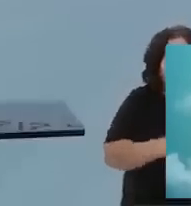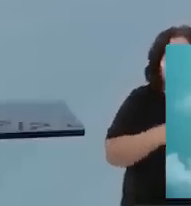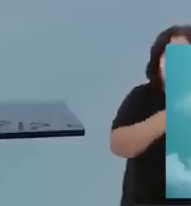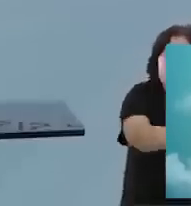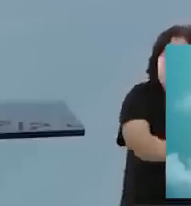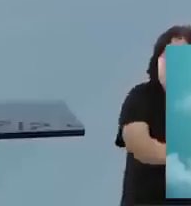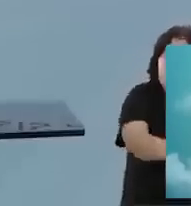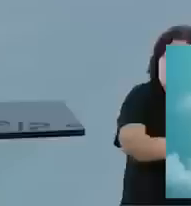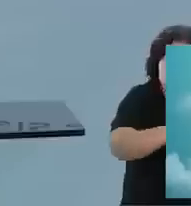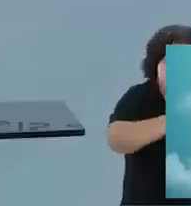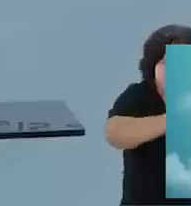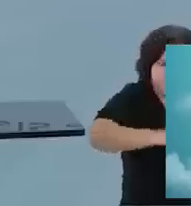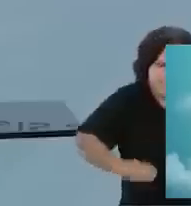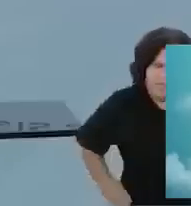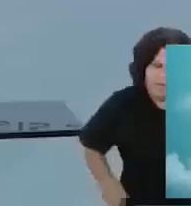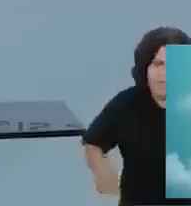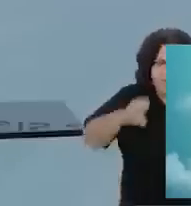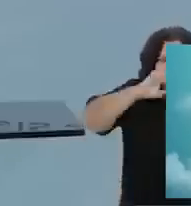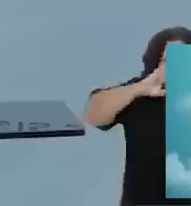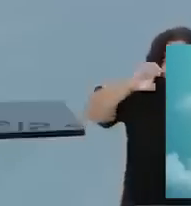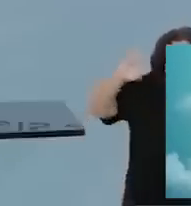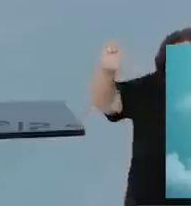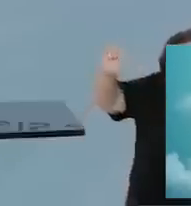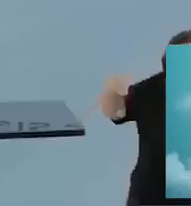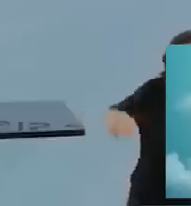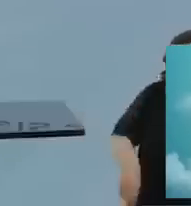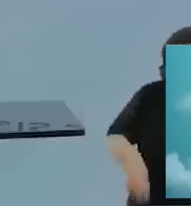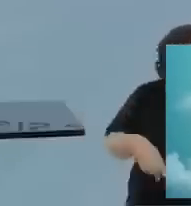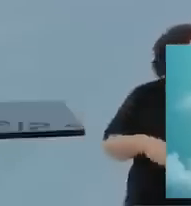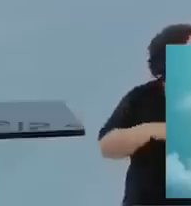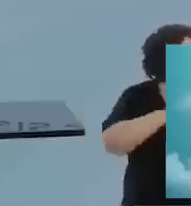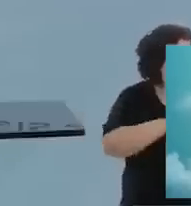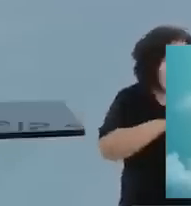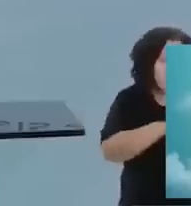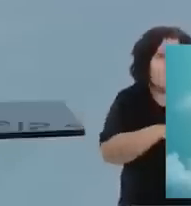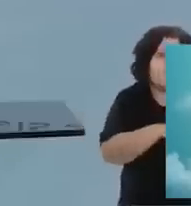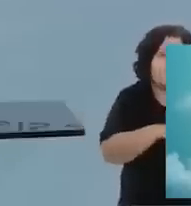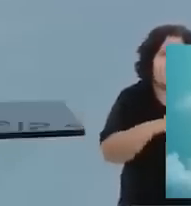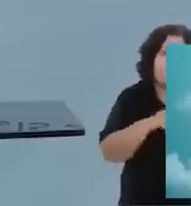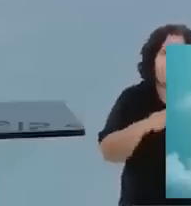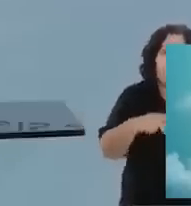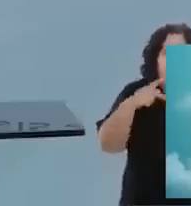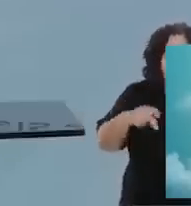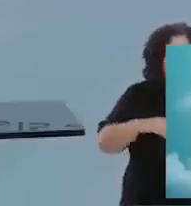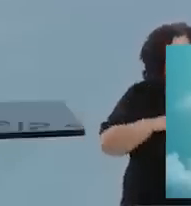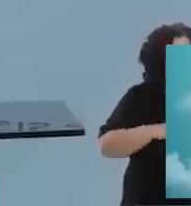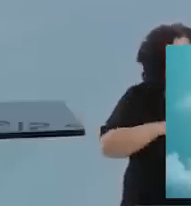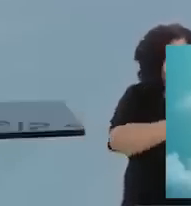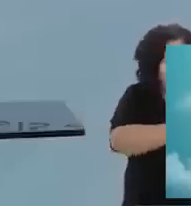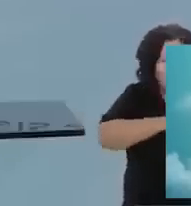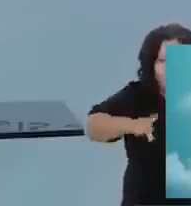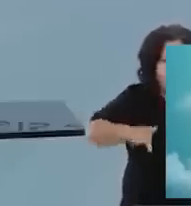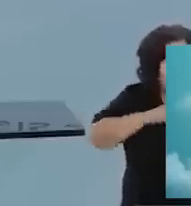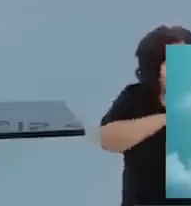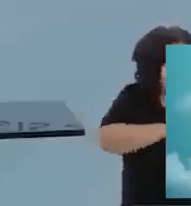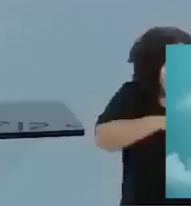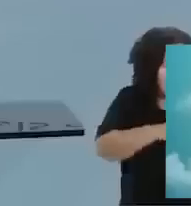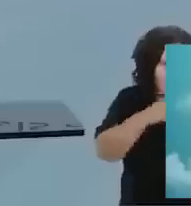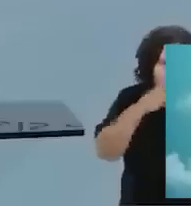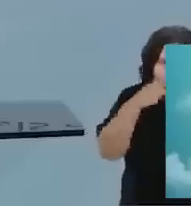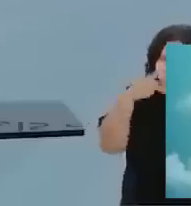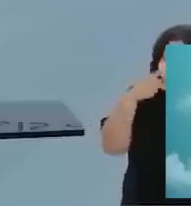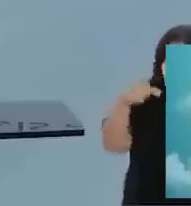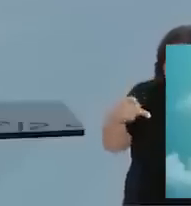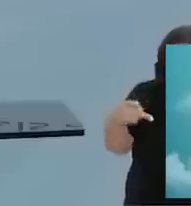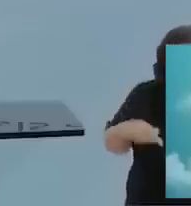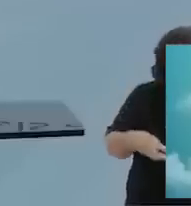cristão, é o Evangelho segundo Paulo. E nesta carta o apóstolo Paulo tratou da tragédia do